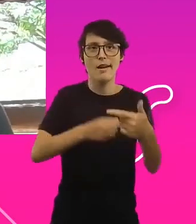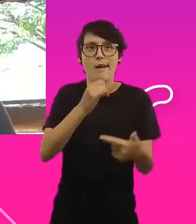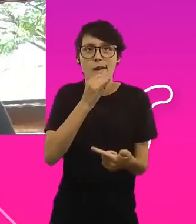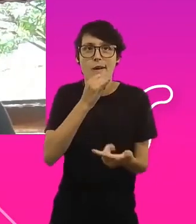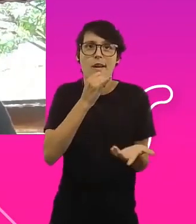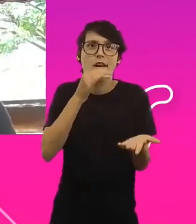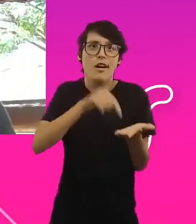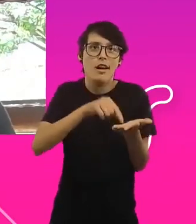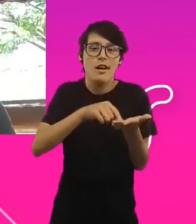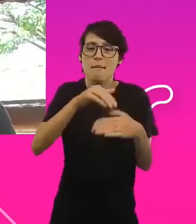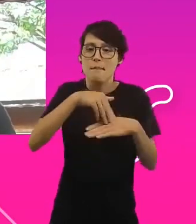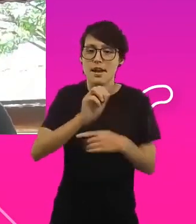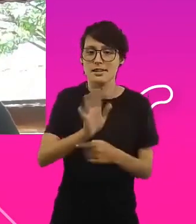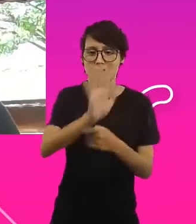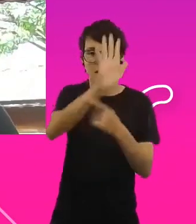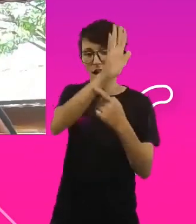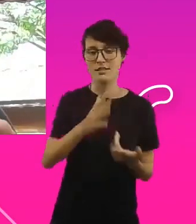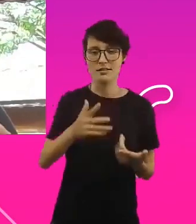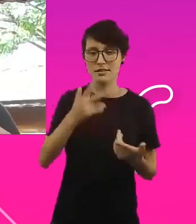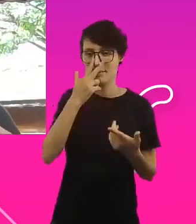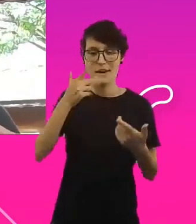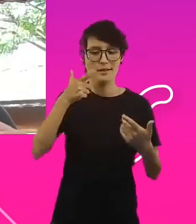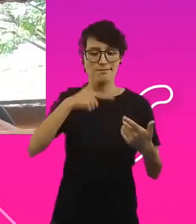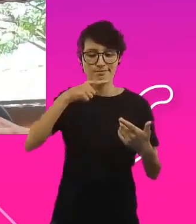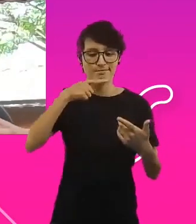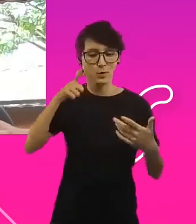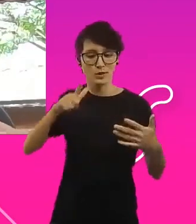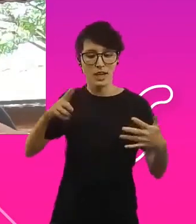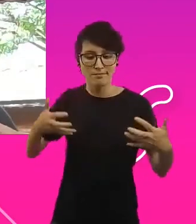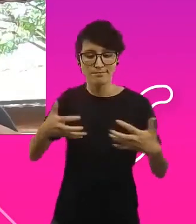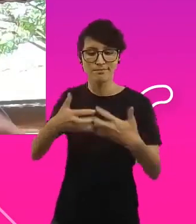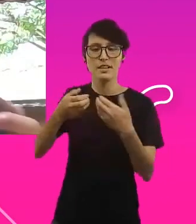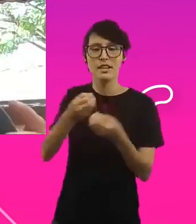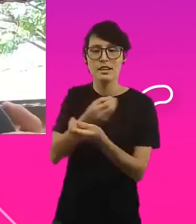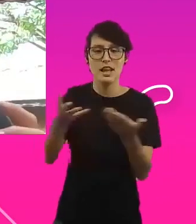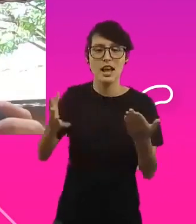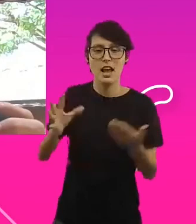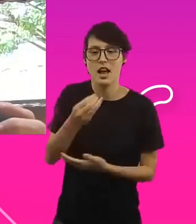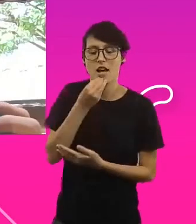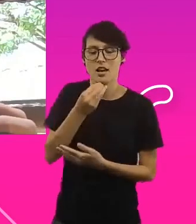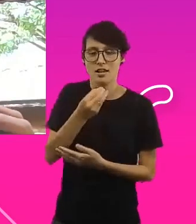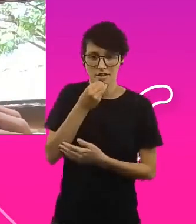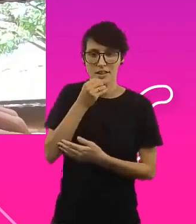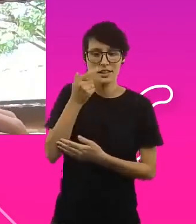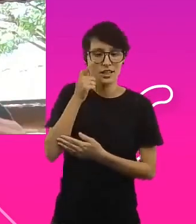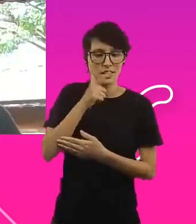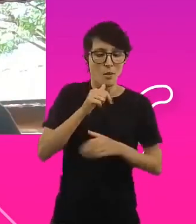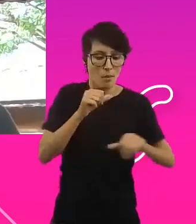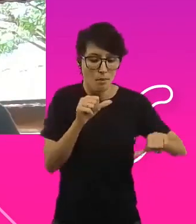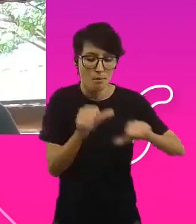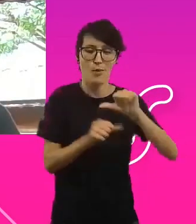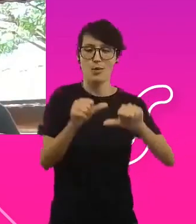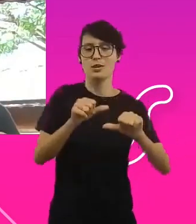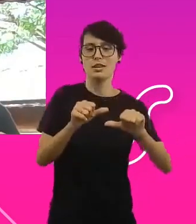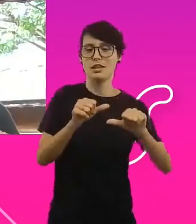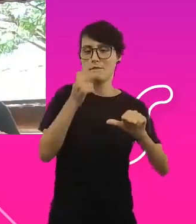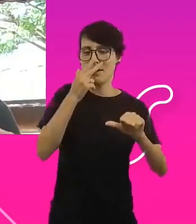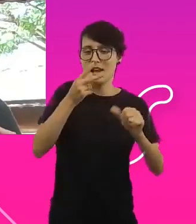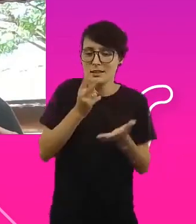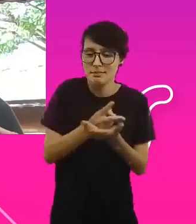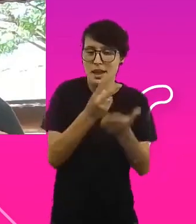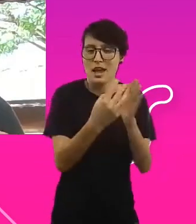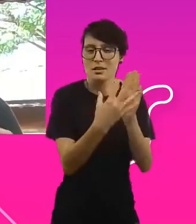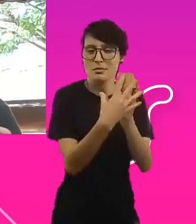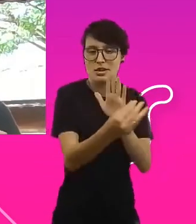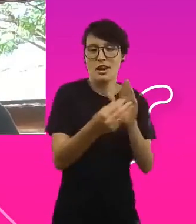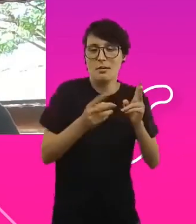pirâmide não consegue integrar. E eu acho que se a gente não cria esse processo e a gente não muda essa roda, a gente não cria o que a gente tem que